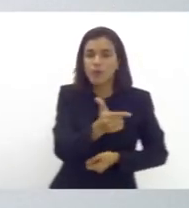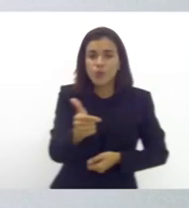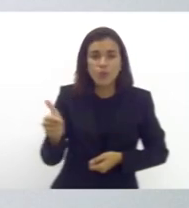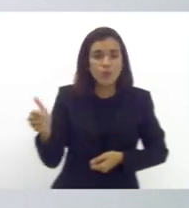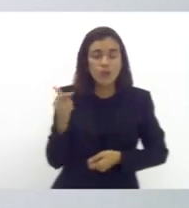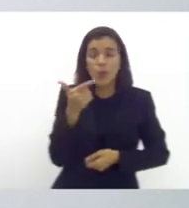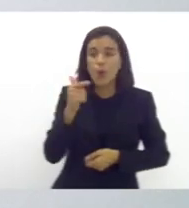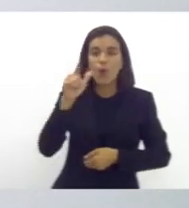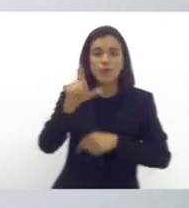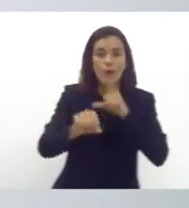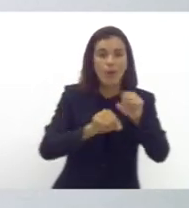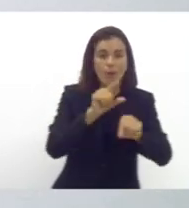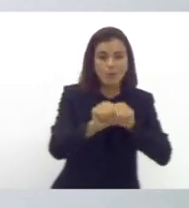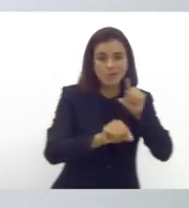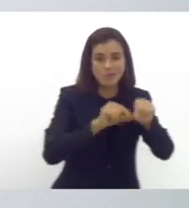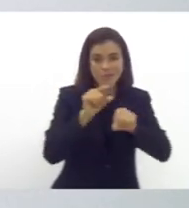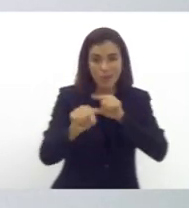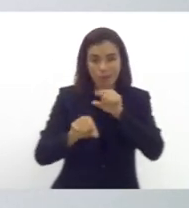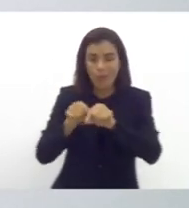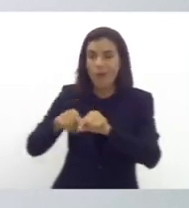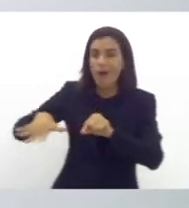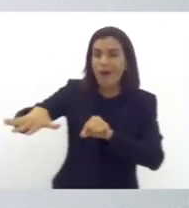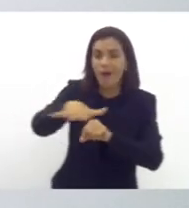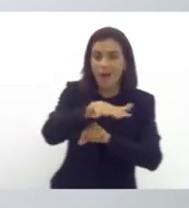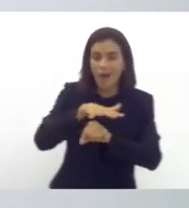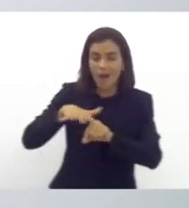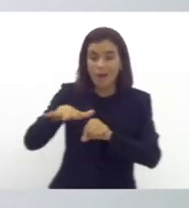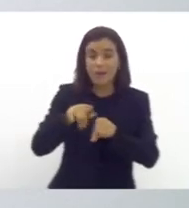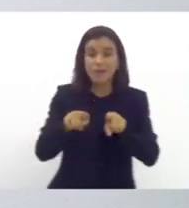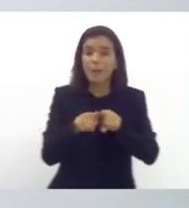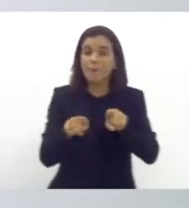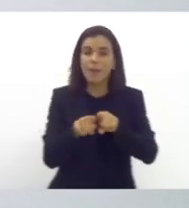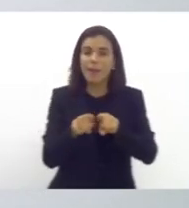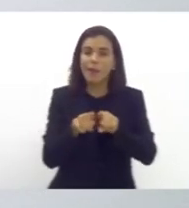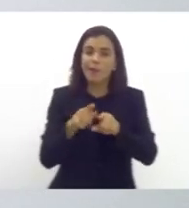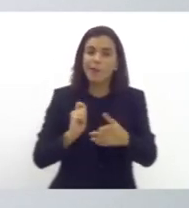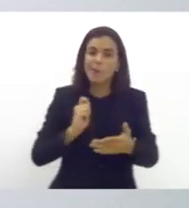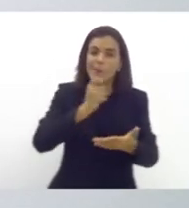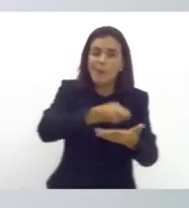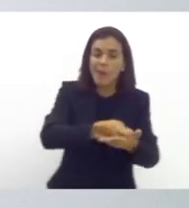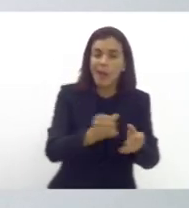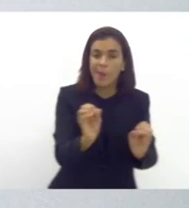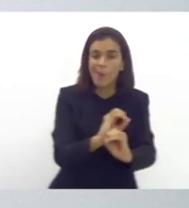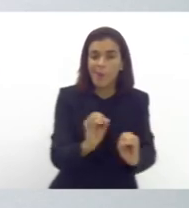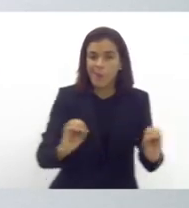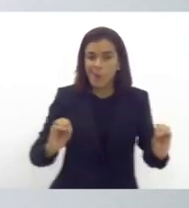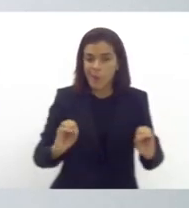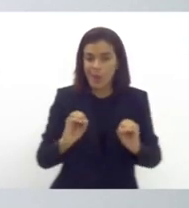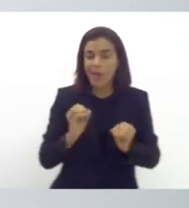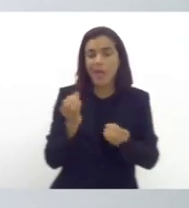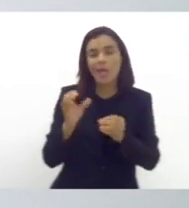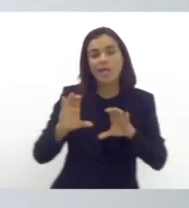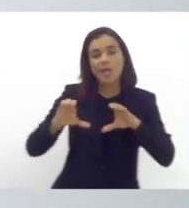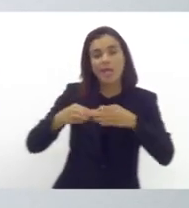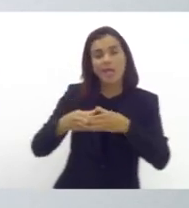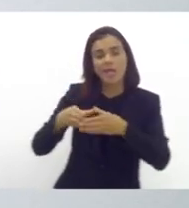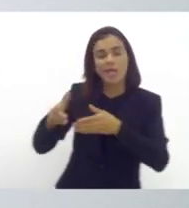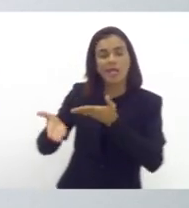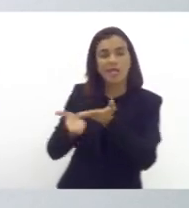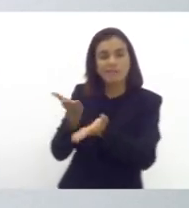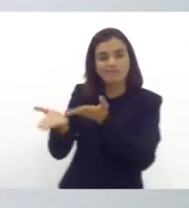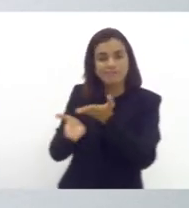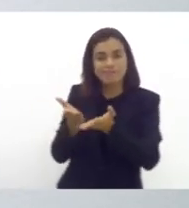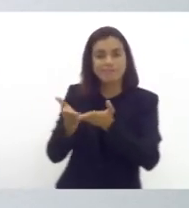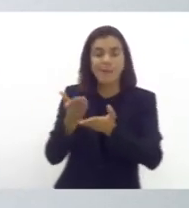outra opção em área próxima E também o não pagamento de Clínicas de atendimento o que por sinal levou diversas mães